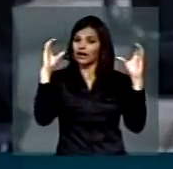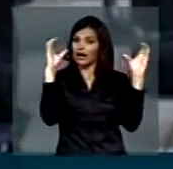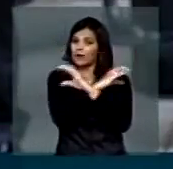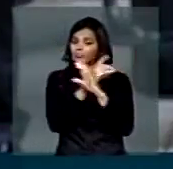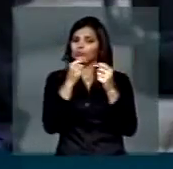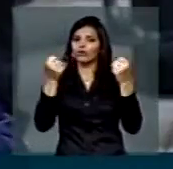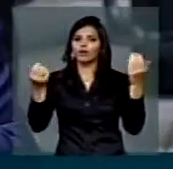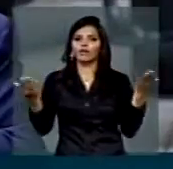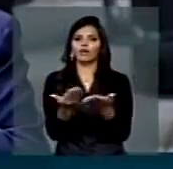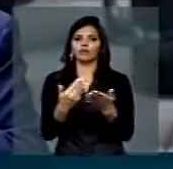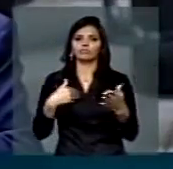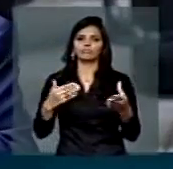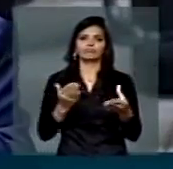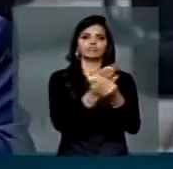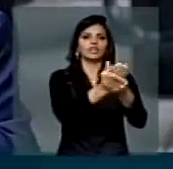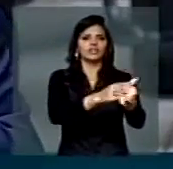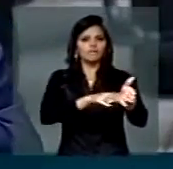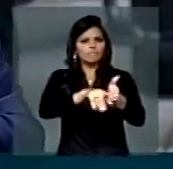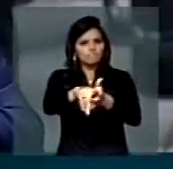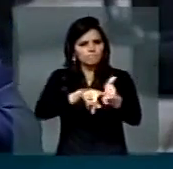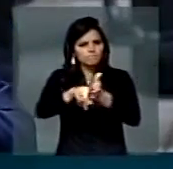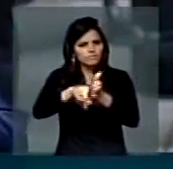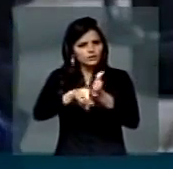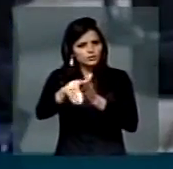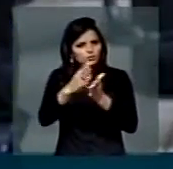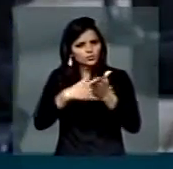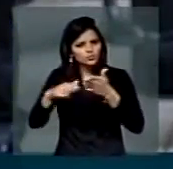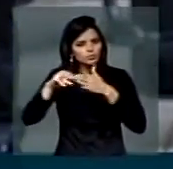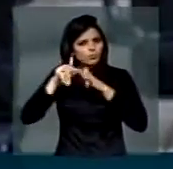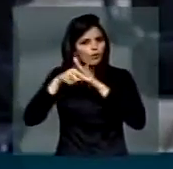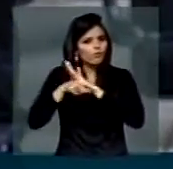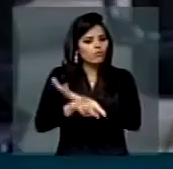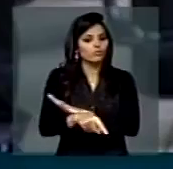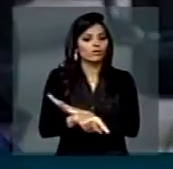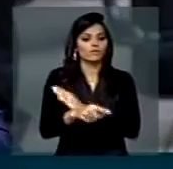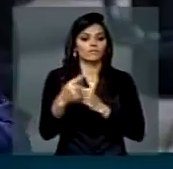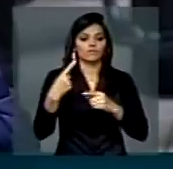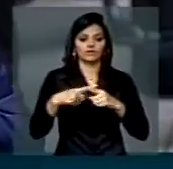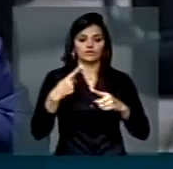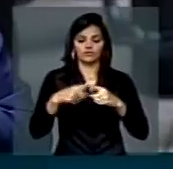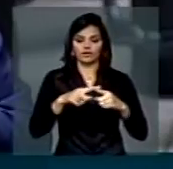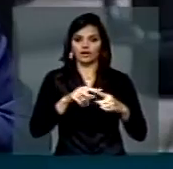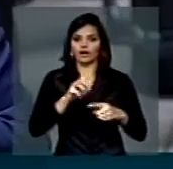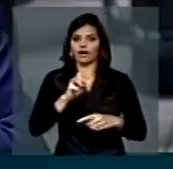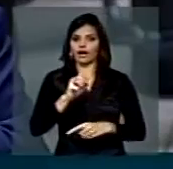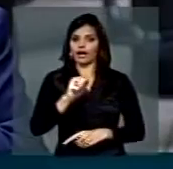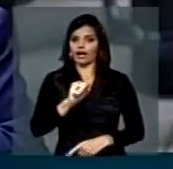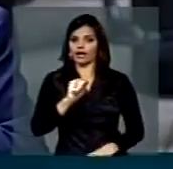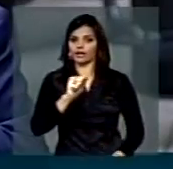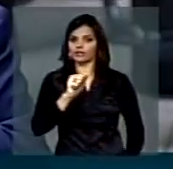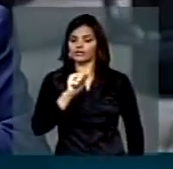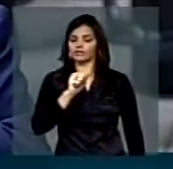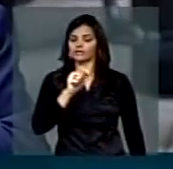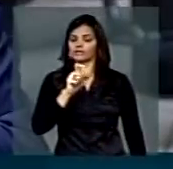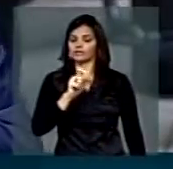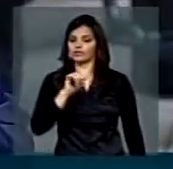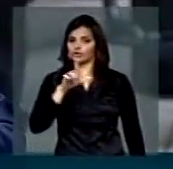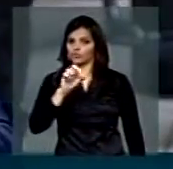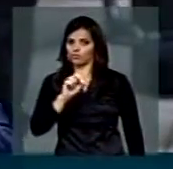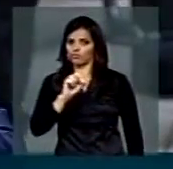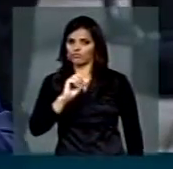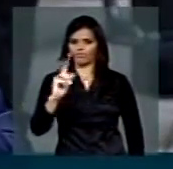imediatamente entrar nessa investigação. Eu tenho certeza que esse asilo será negado.